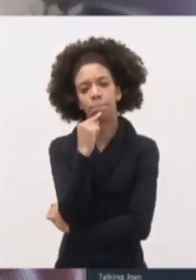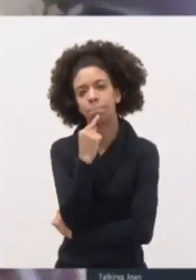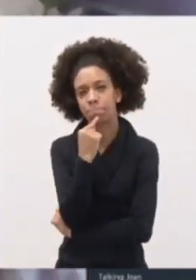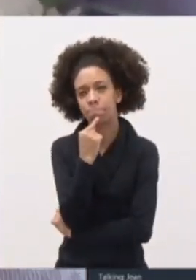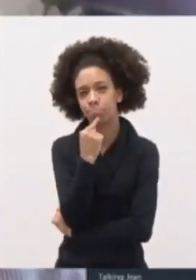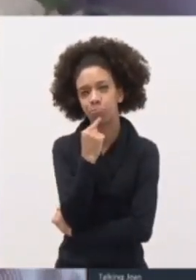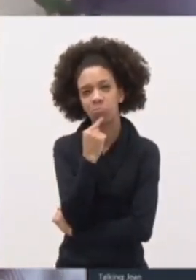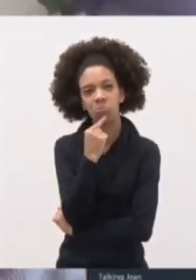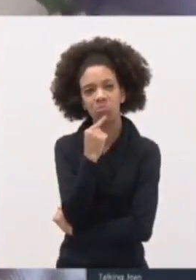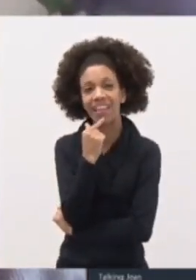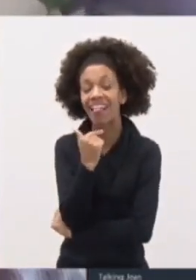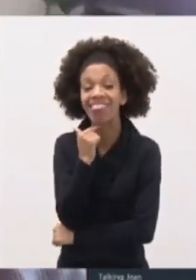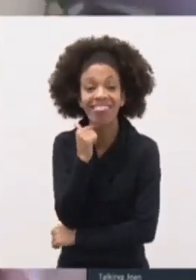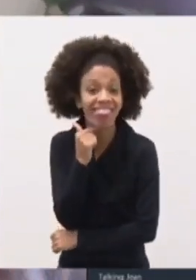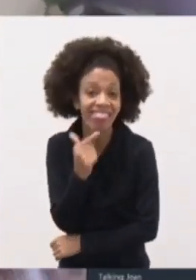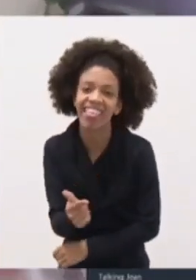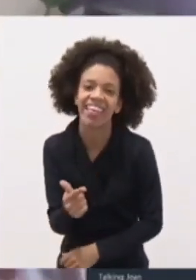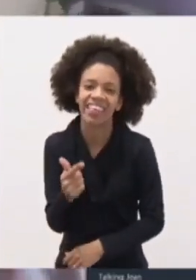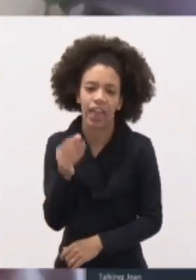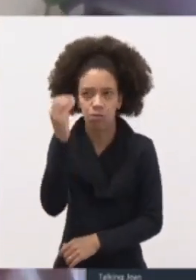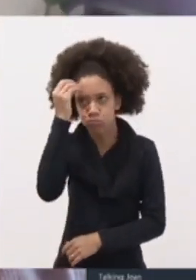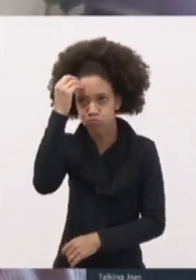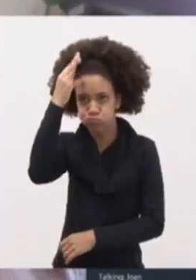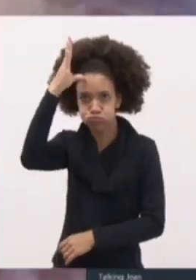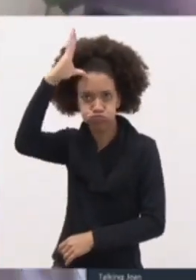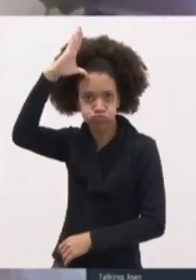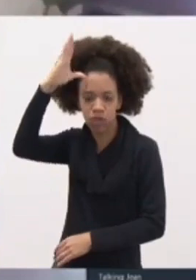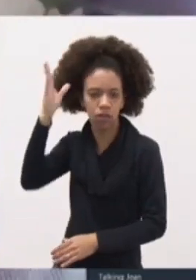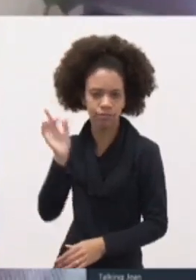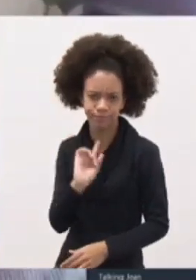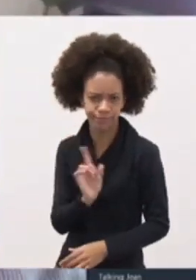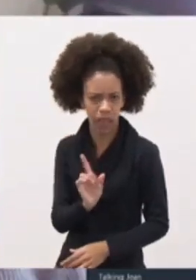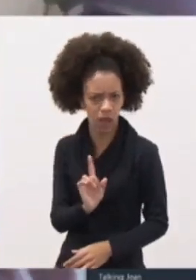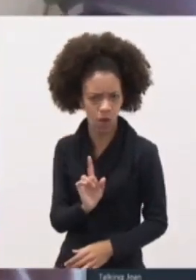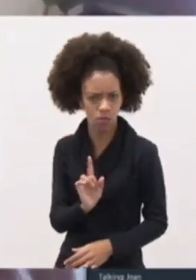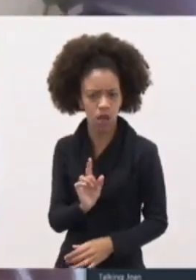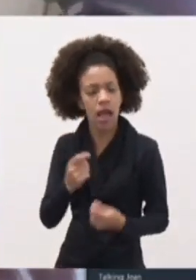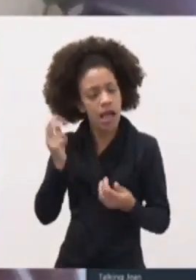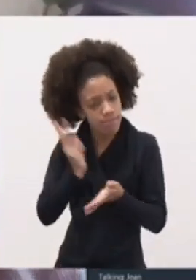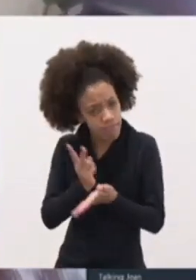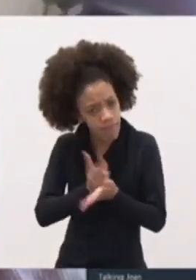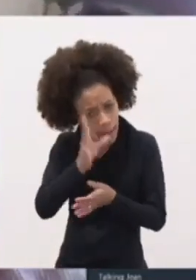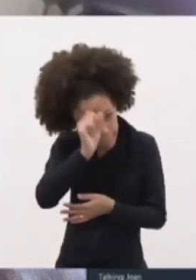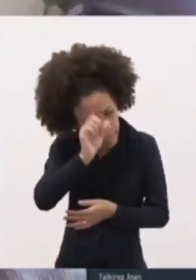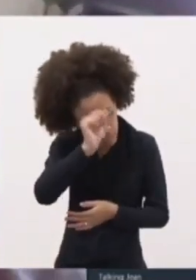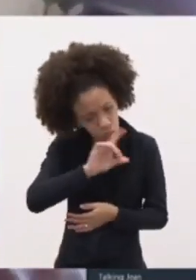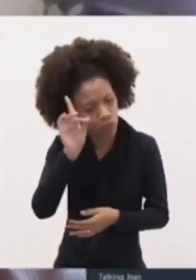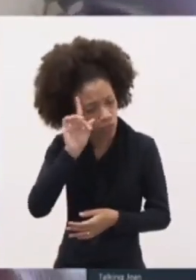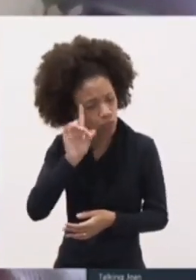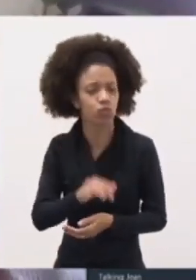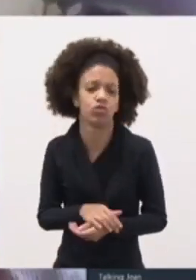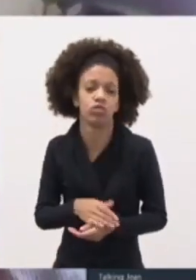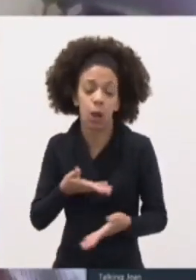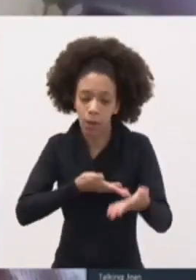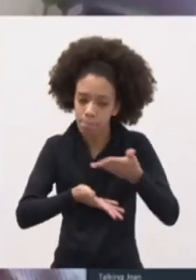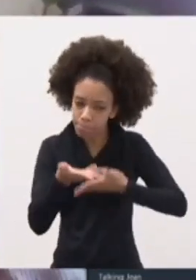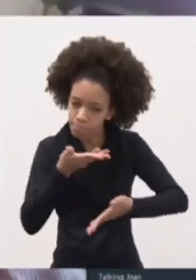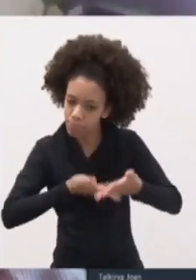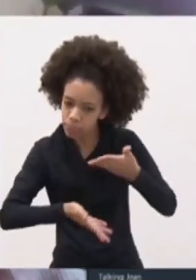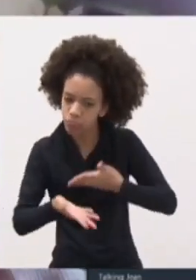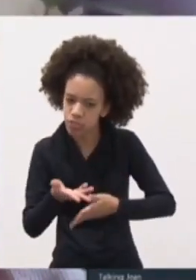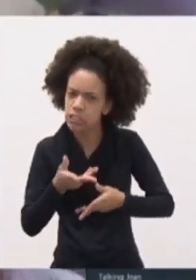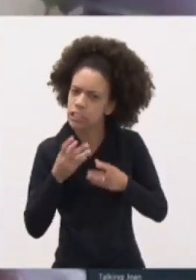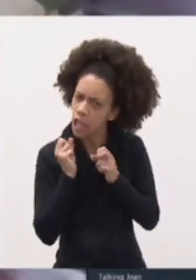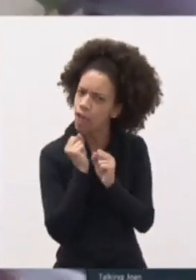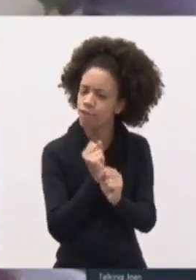ninguém sabe de tudo, né? A área de tecnologia é super grande e essa coisa da colaboração é muito forte. Então,